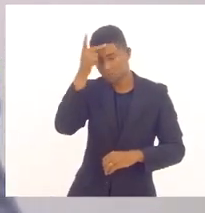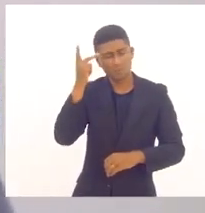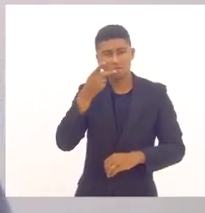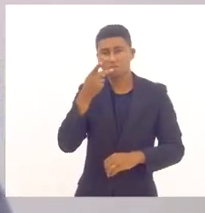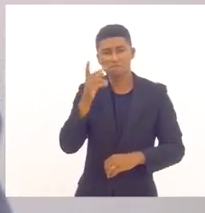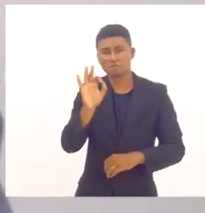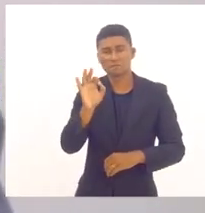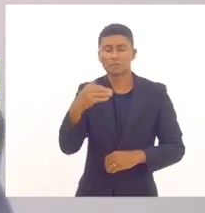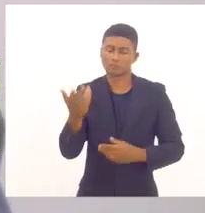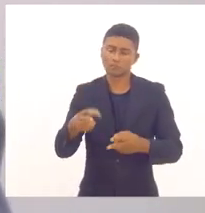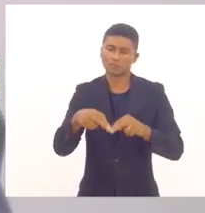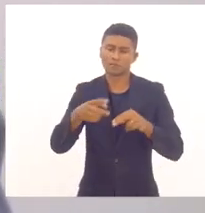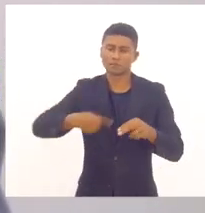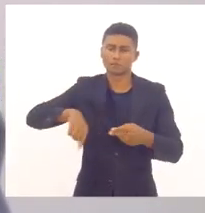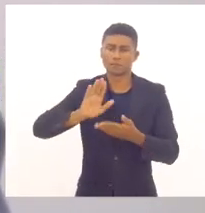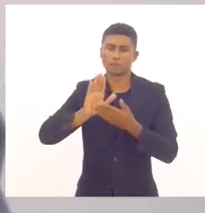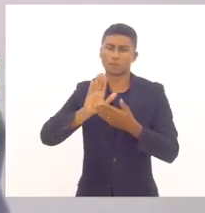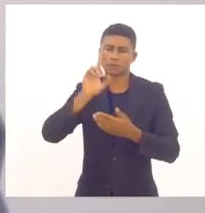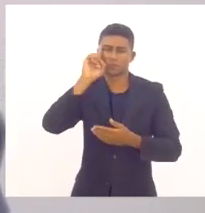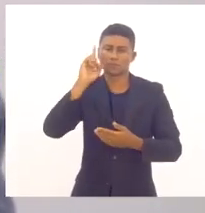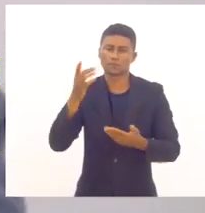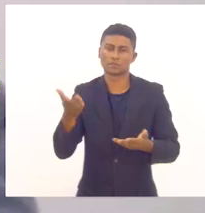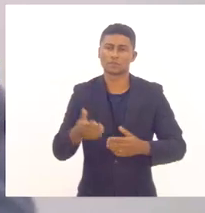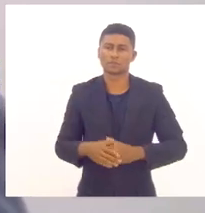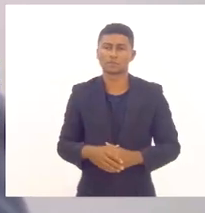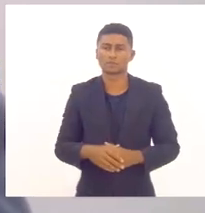alguns esclarecimentos. Né, assim,